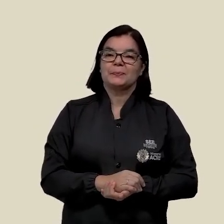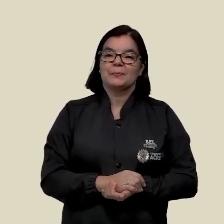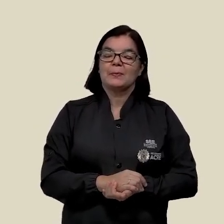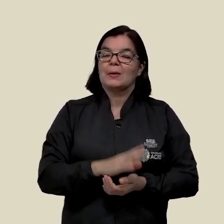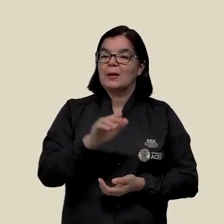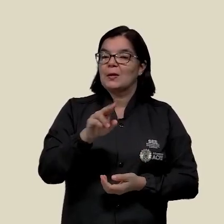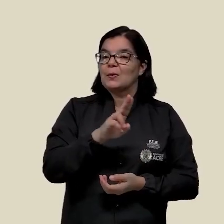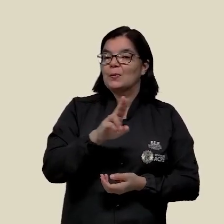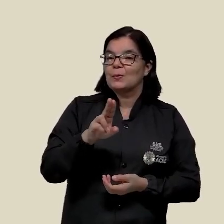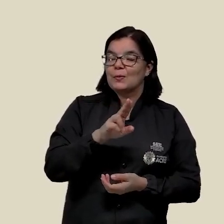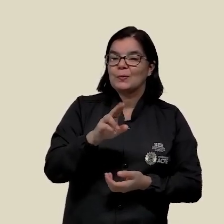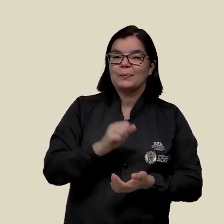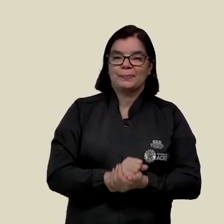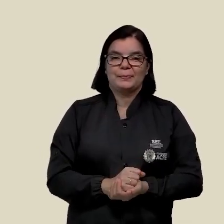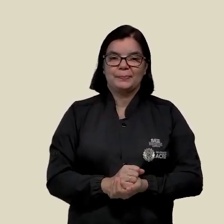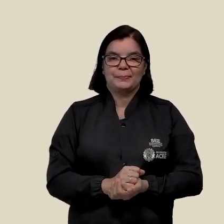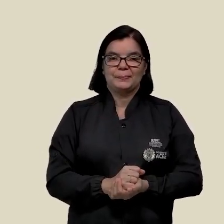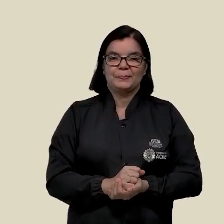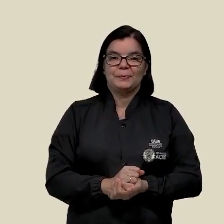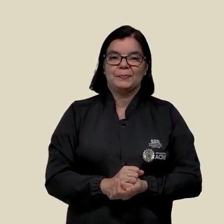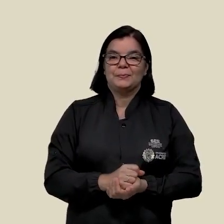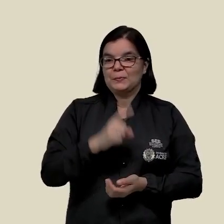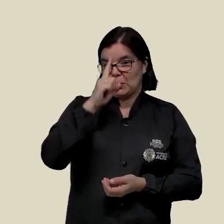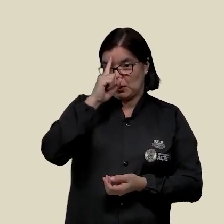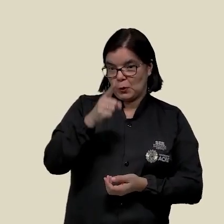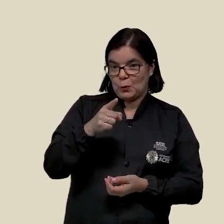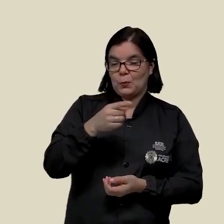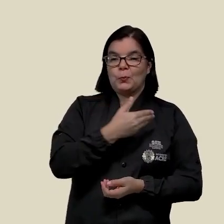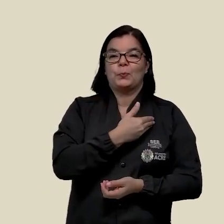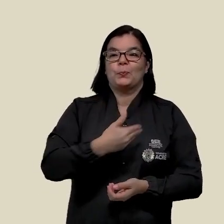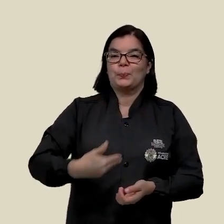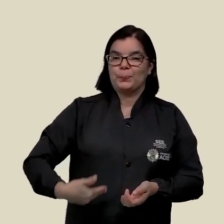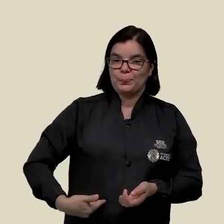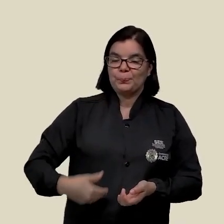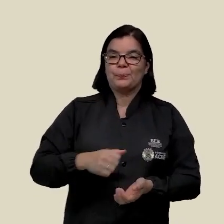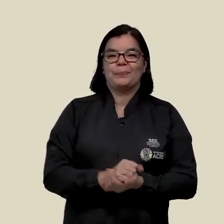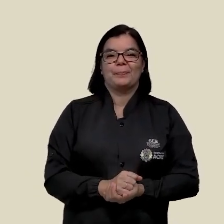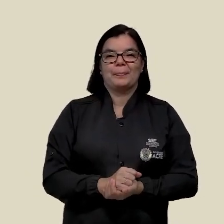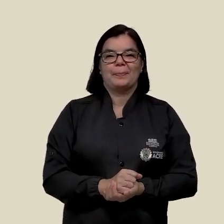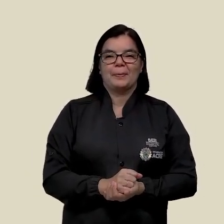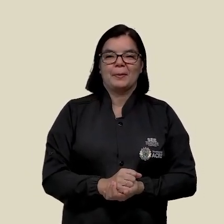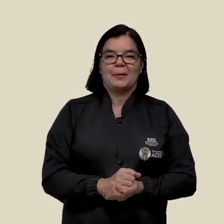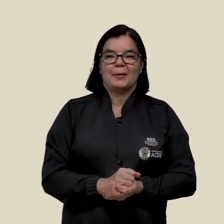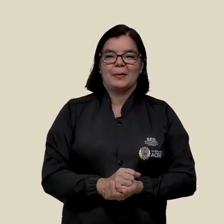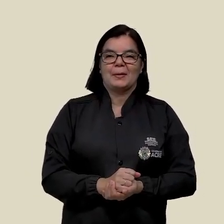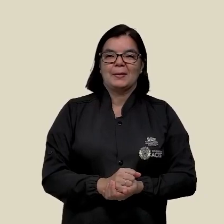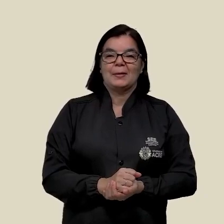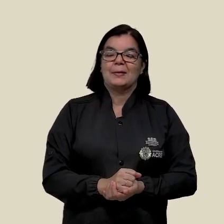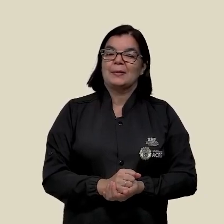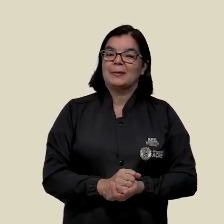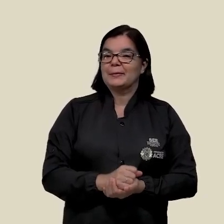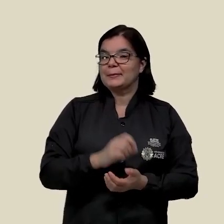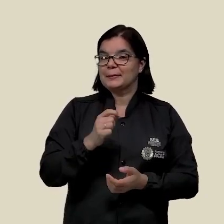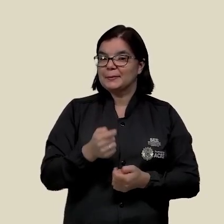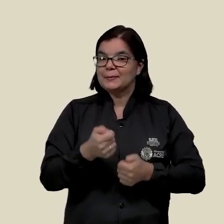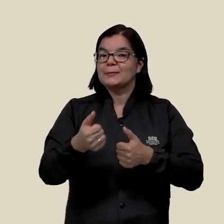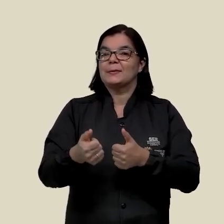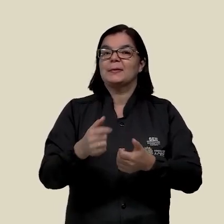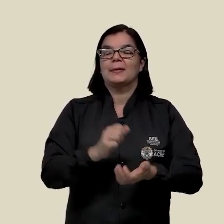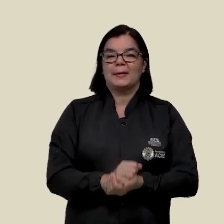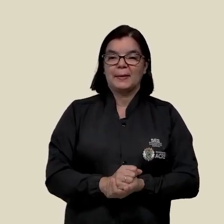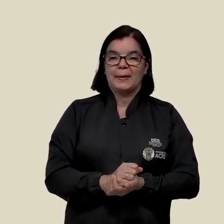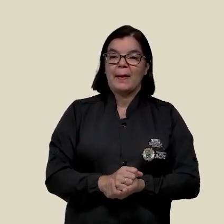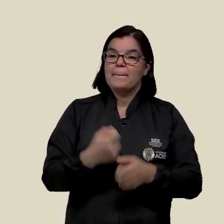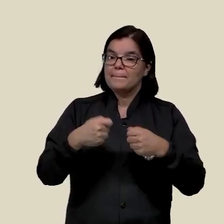é chamada de obra em domínio público. E aí está, certo? E a dica número 5,